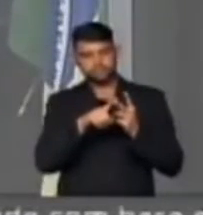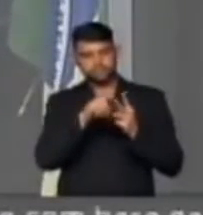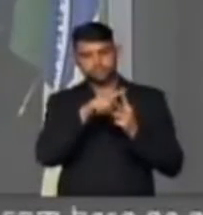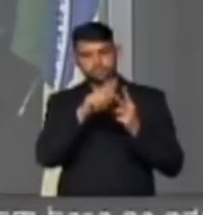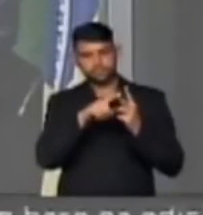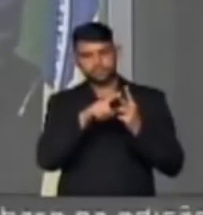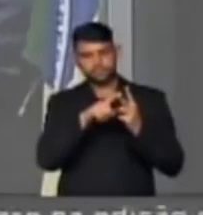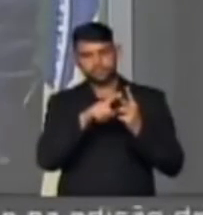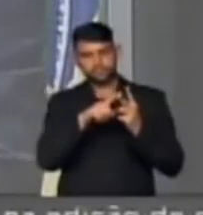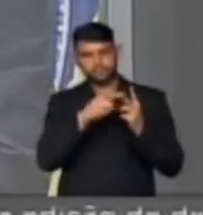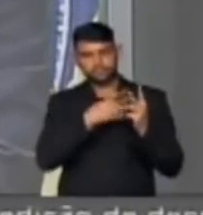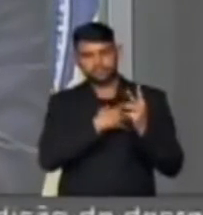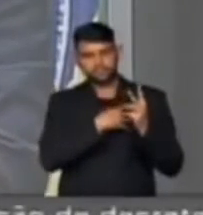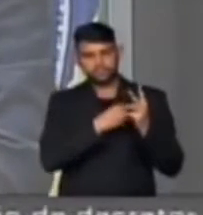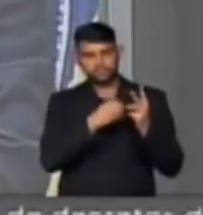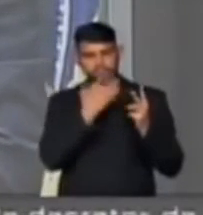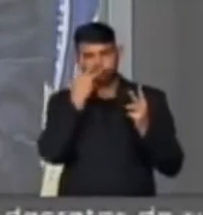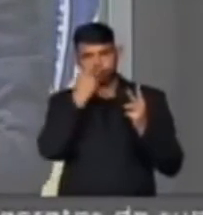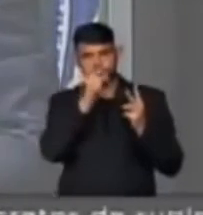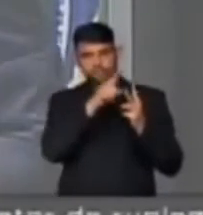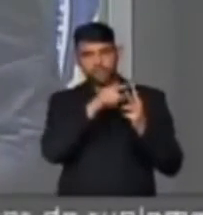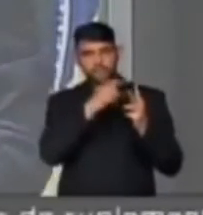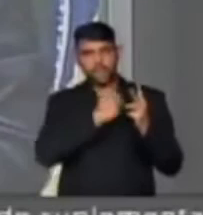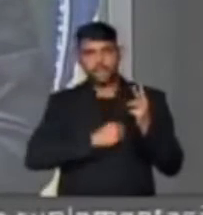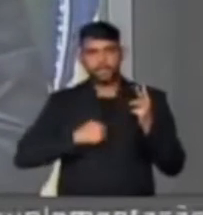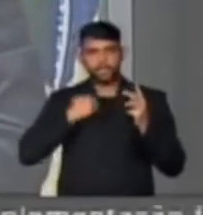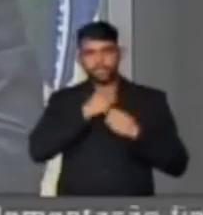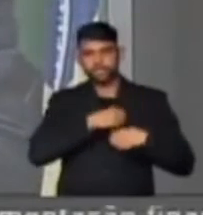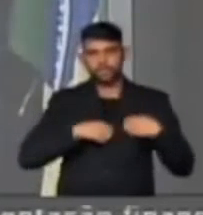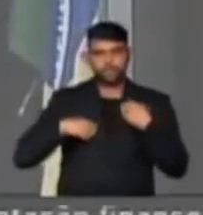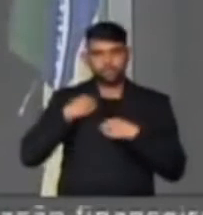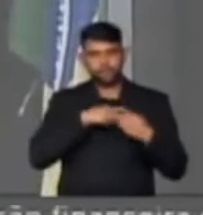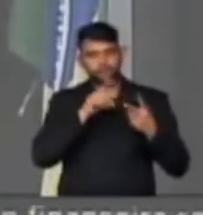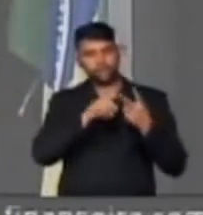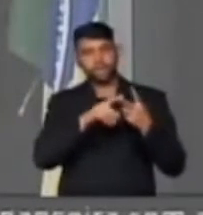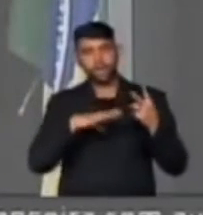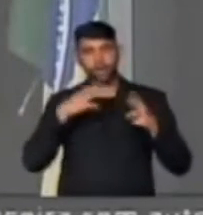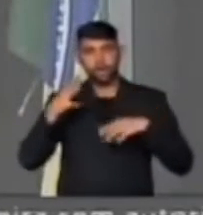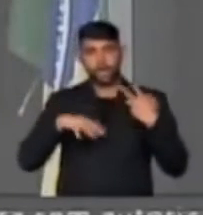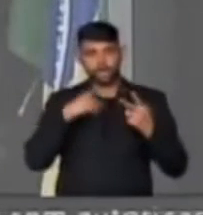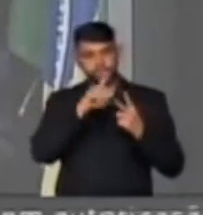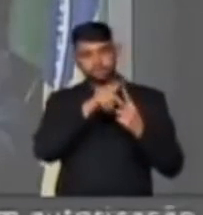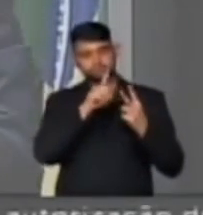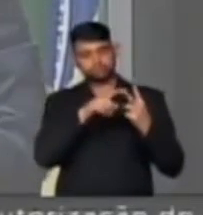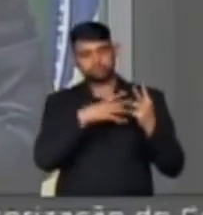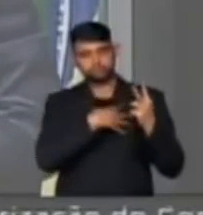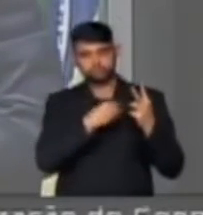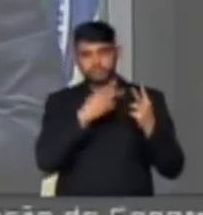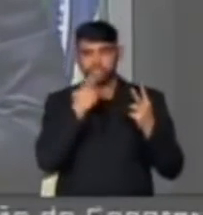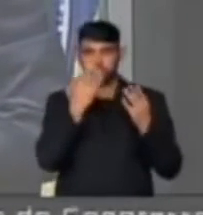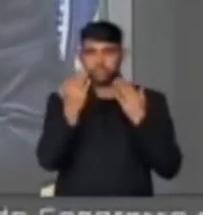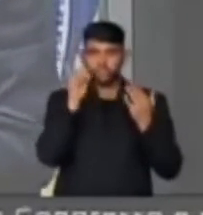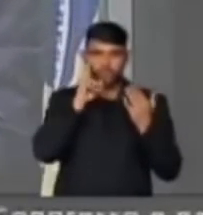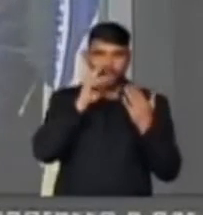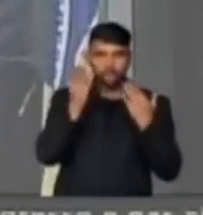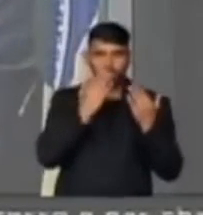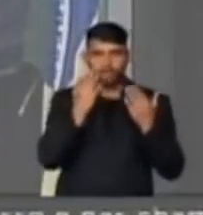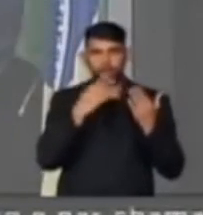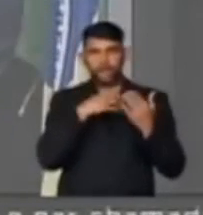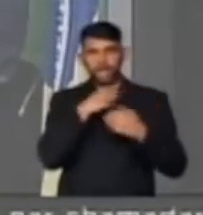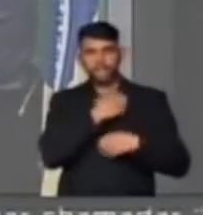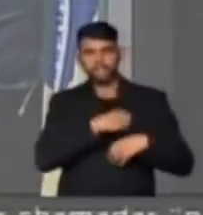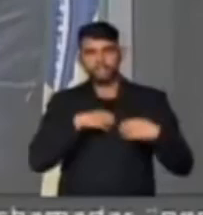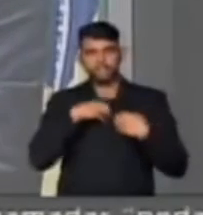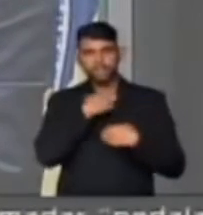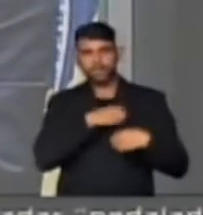duas filhas lindas, a indignação e a coragem. A indignação